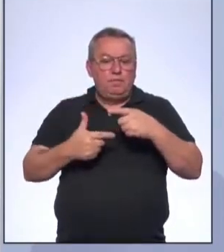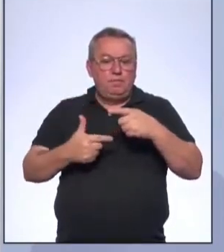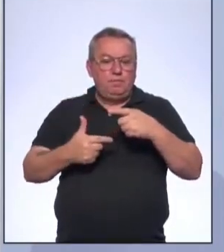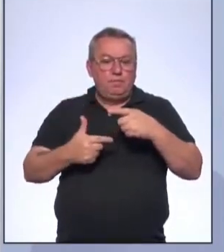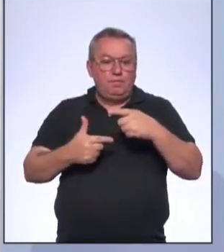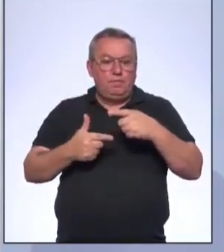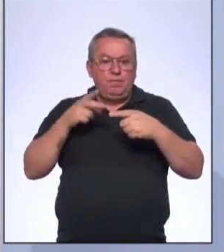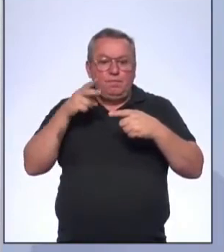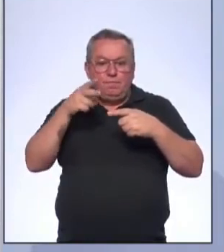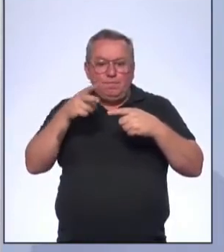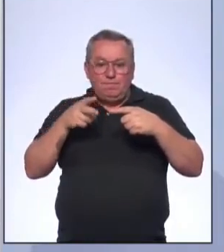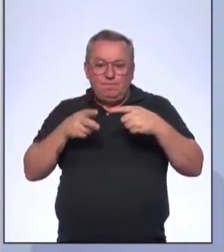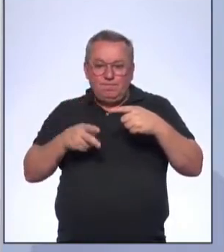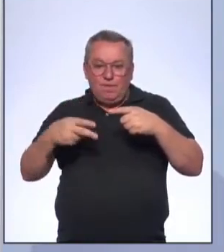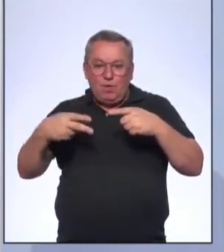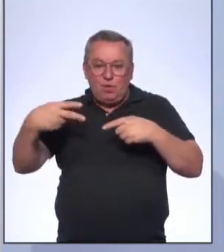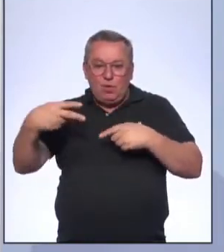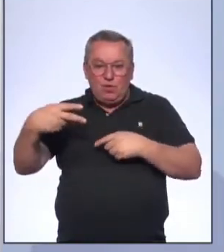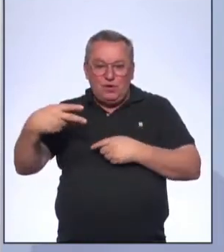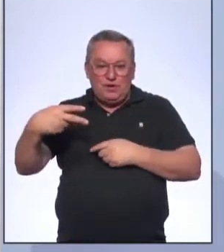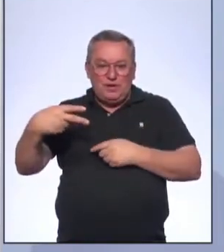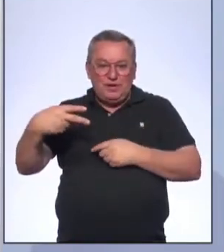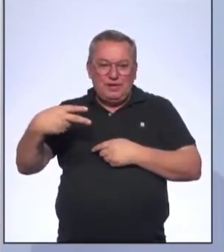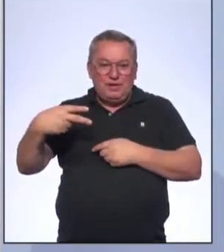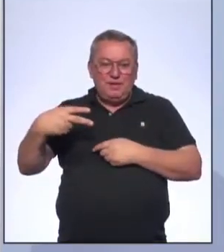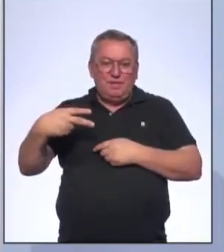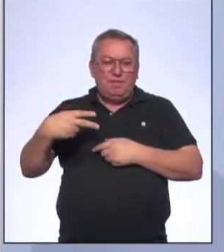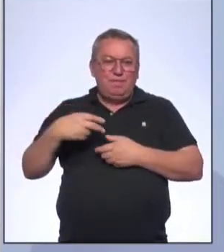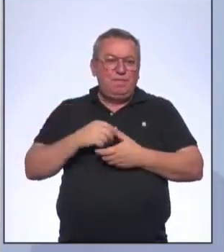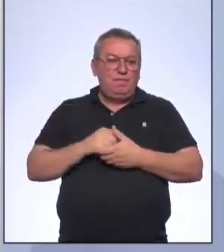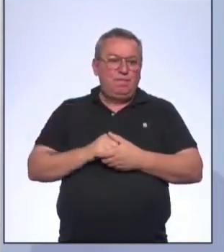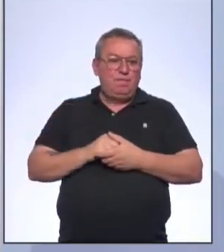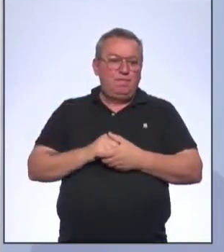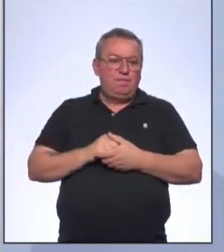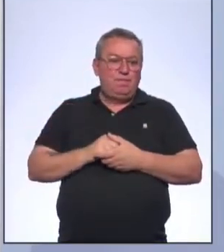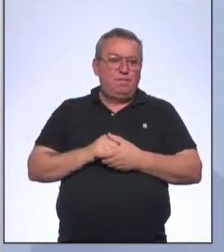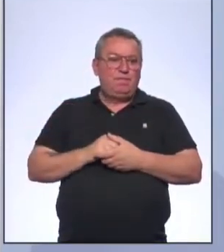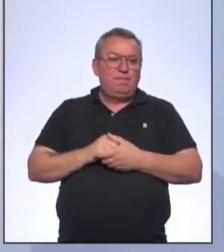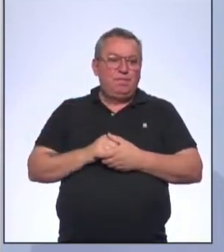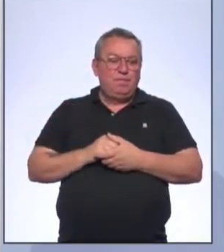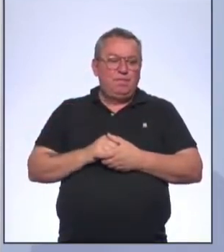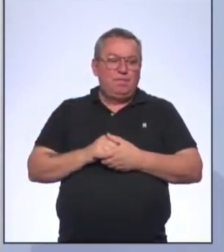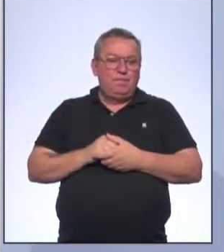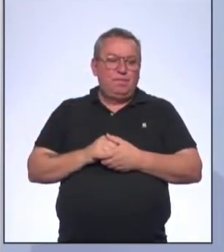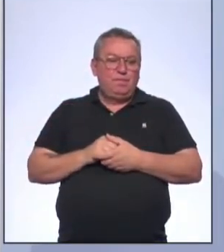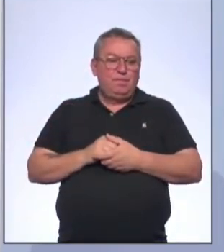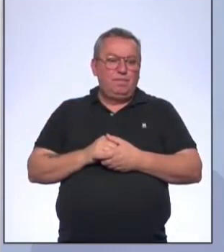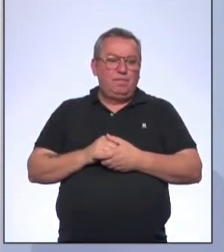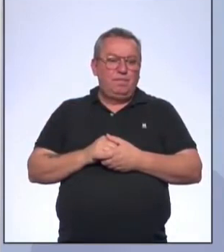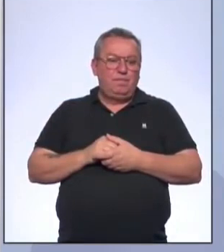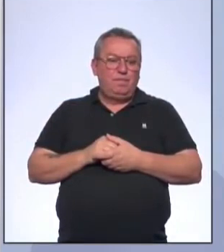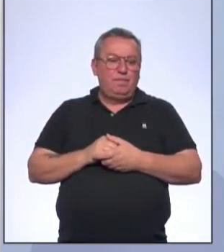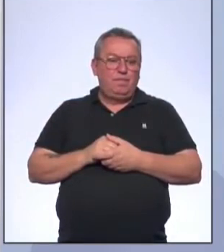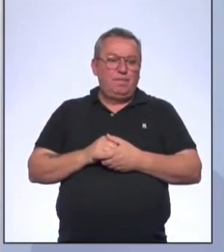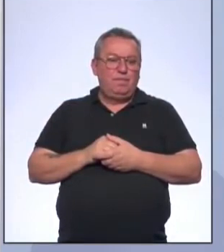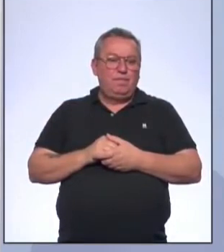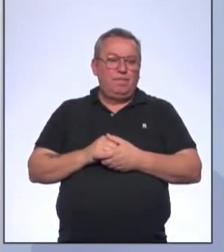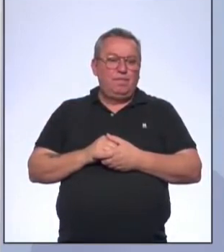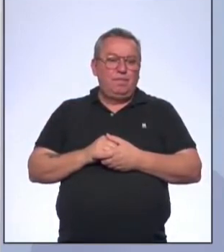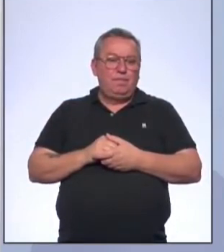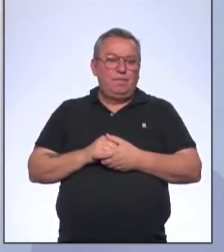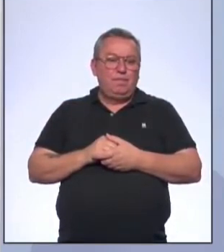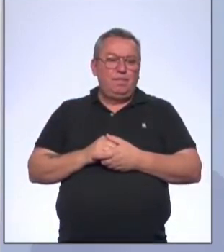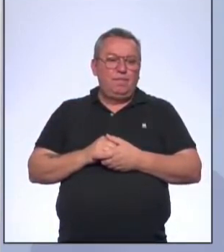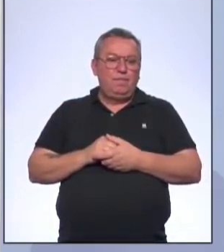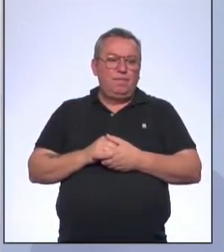Alessandra? Pode, Opa. porque eles são múltiplos, não é verdade? Verdade. Então, aqui E divisores, na verdade. divisores. Deixa eu arrumar essa frase. Opa. Divisores. É. Então, aqui